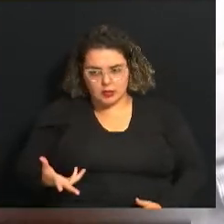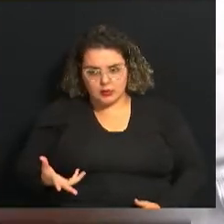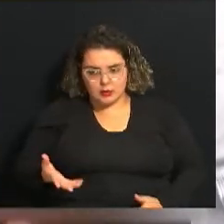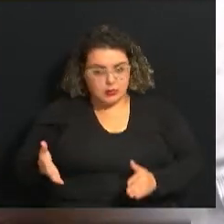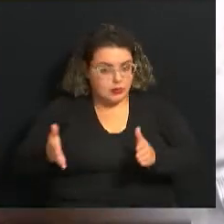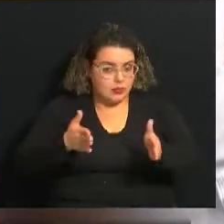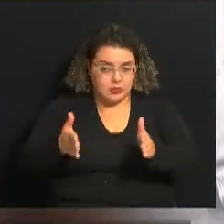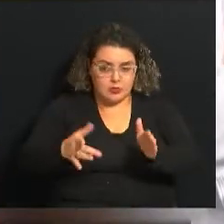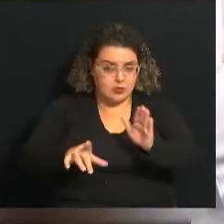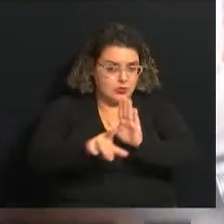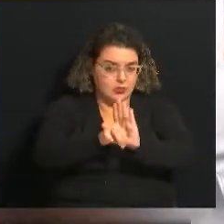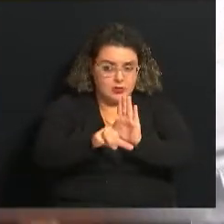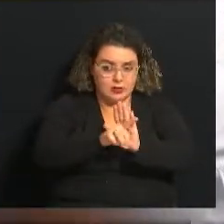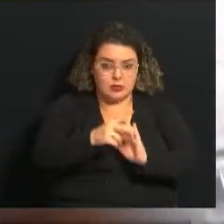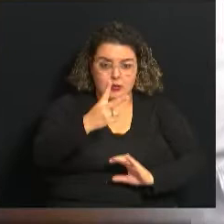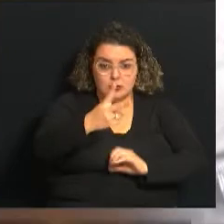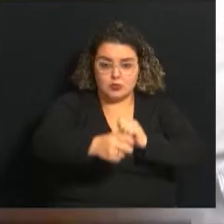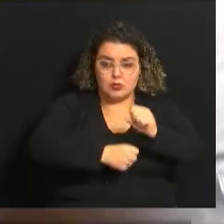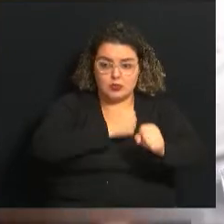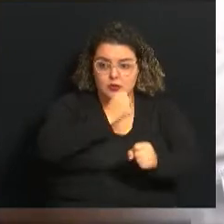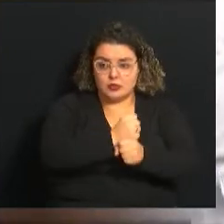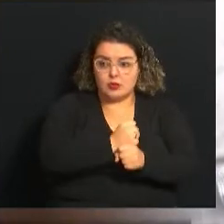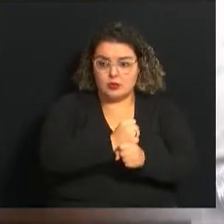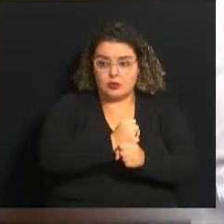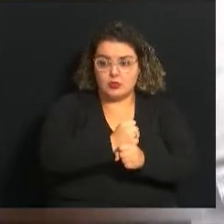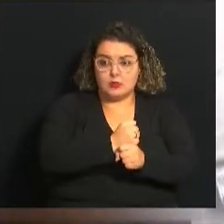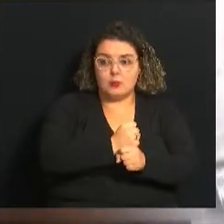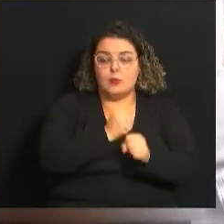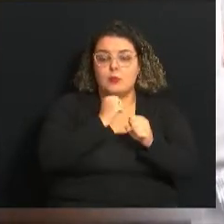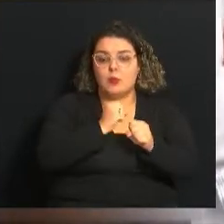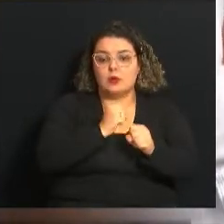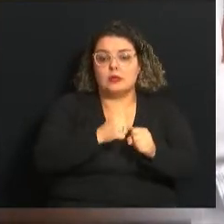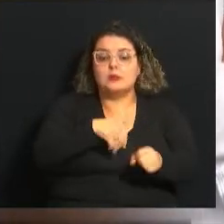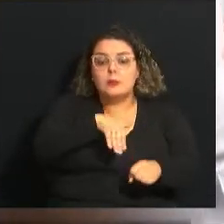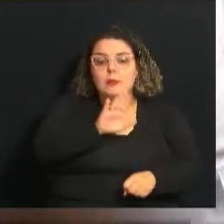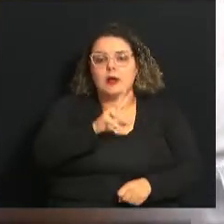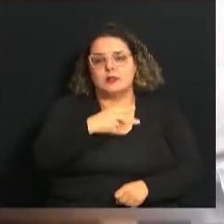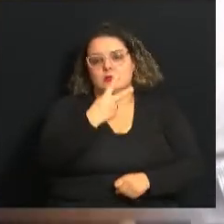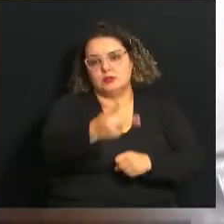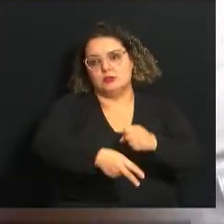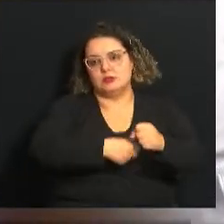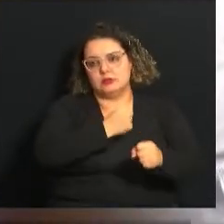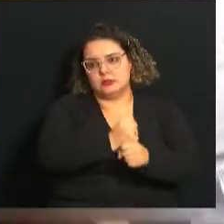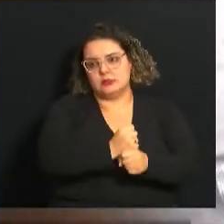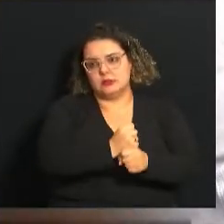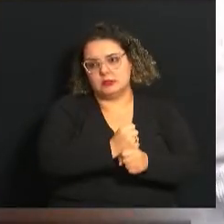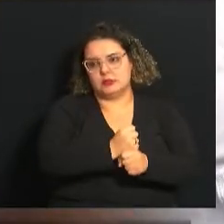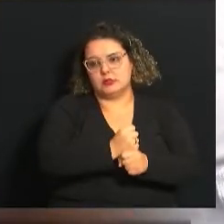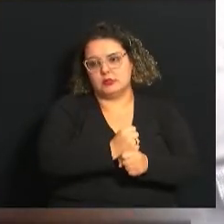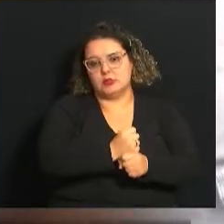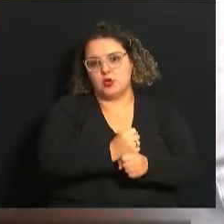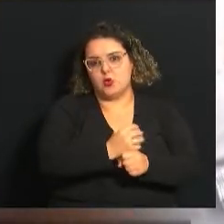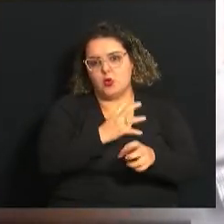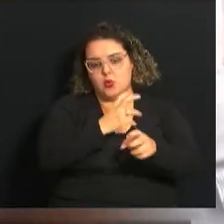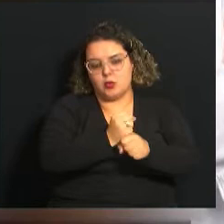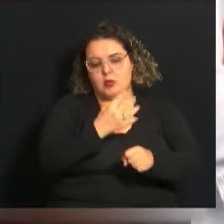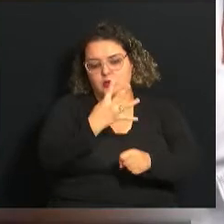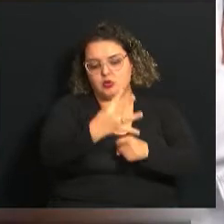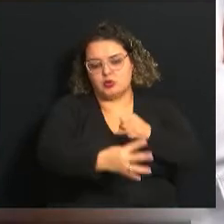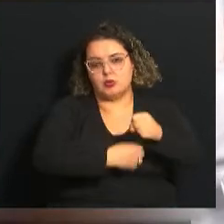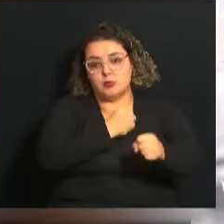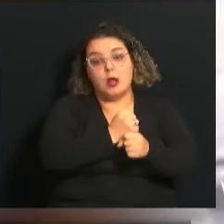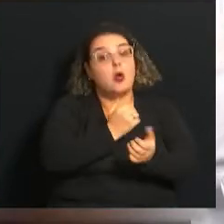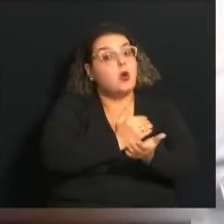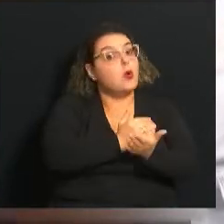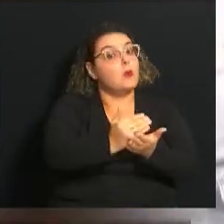na lei, é 2 anos sendo prorrogável para mais 2 anos. Nós temos para construção, para começar uma construção do